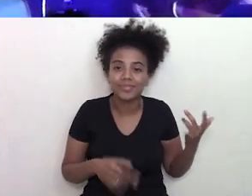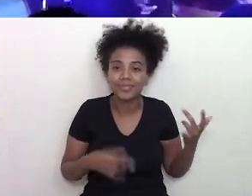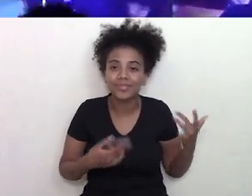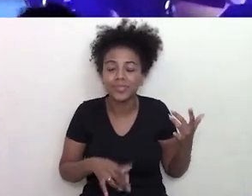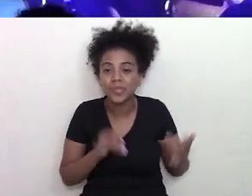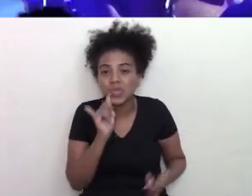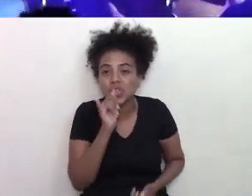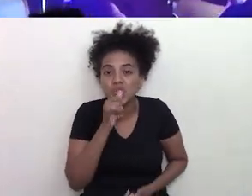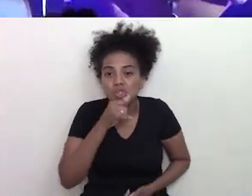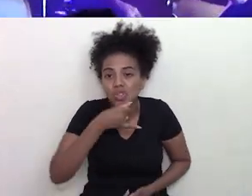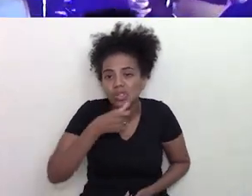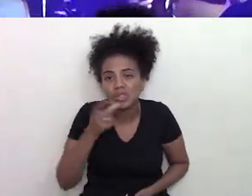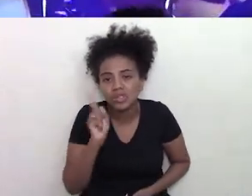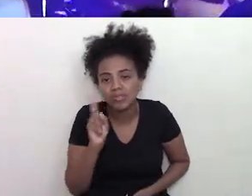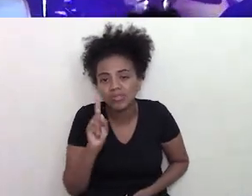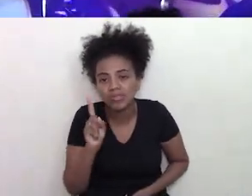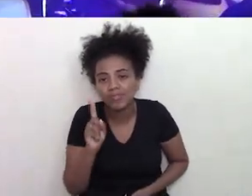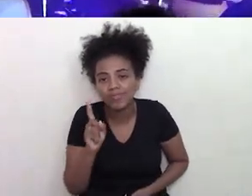Leva a mão na.